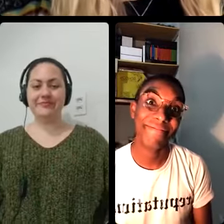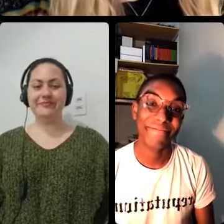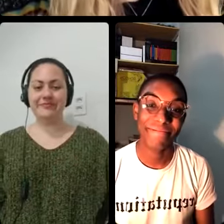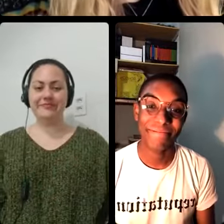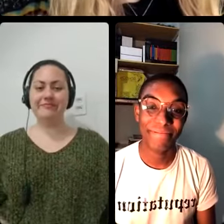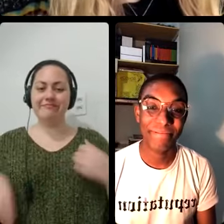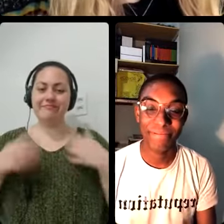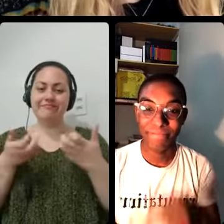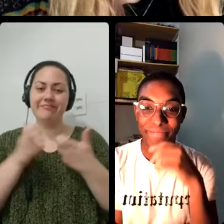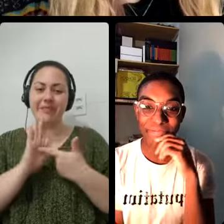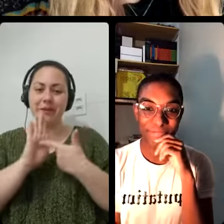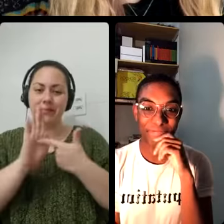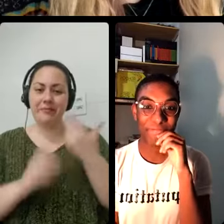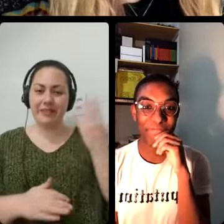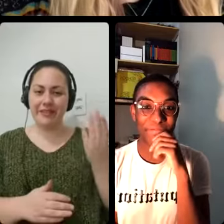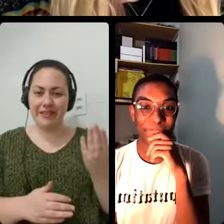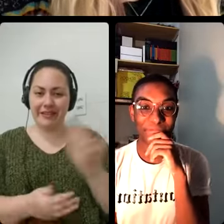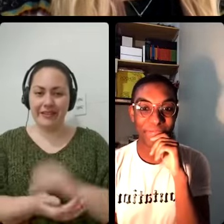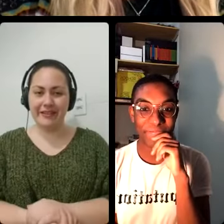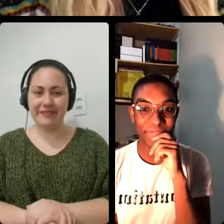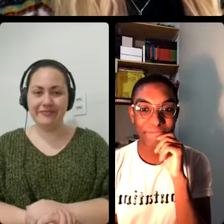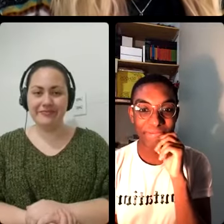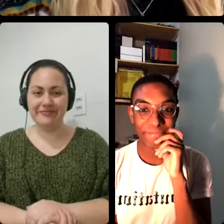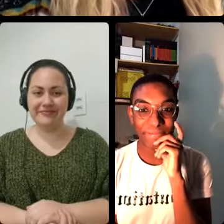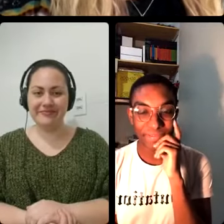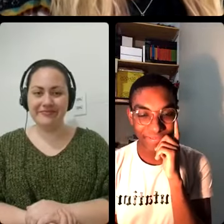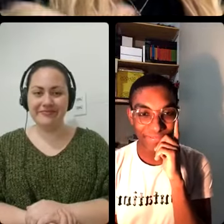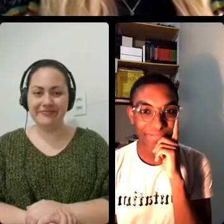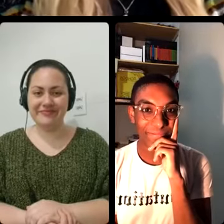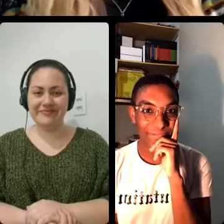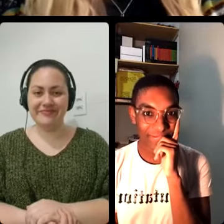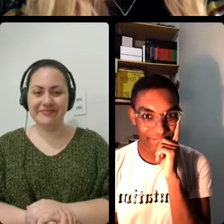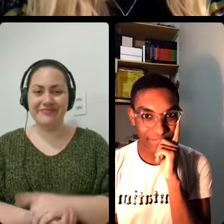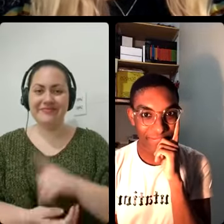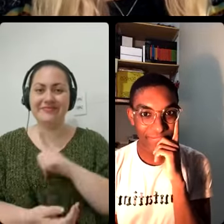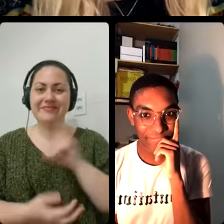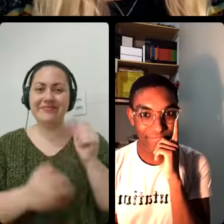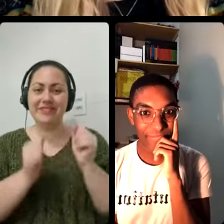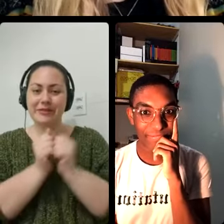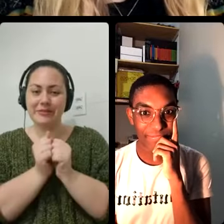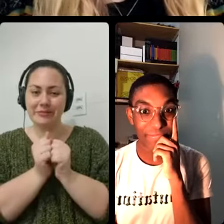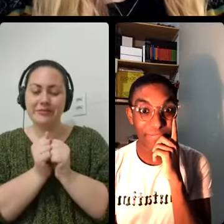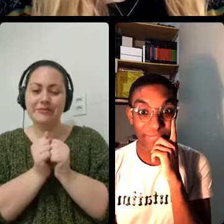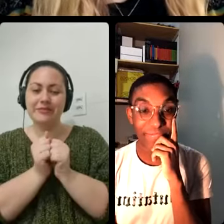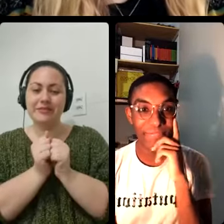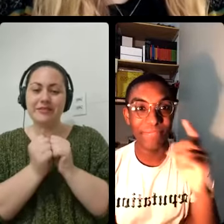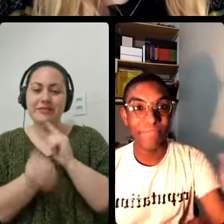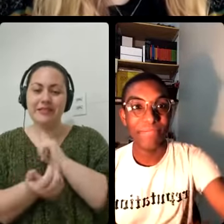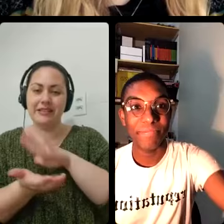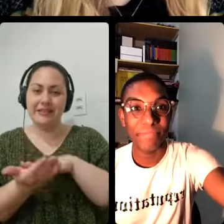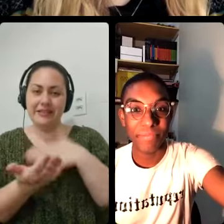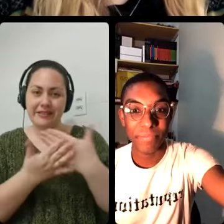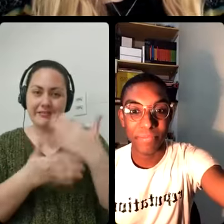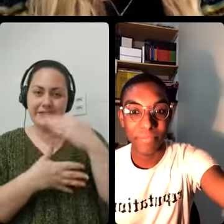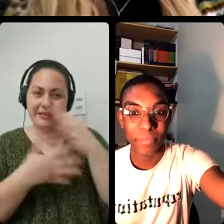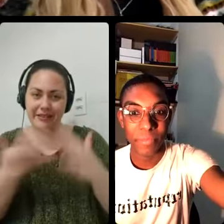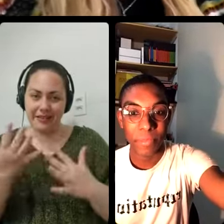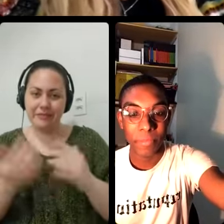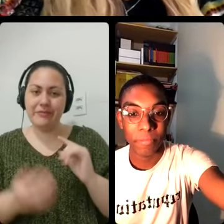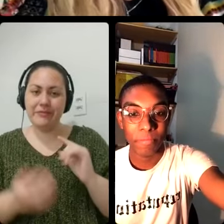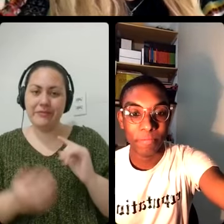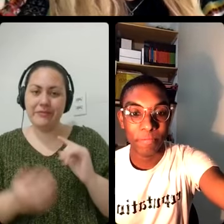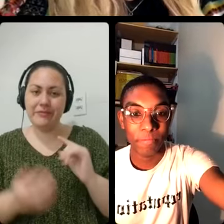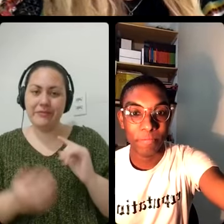vai estar aqui participando conosco na parte da interpretação de Libras. Então,